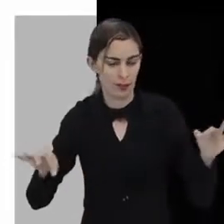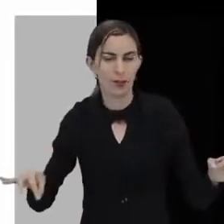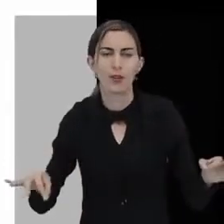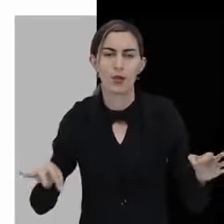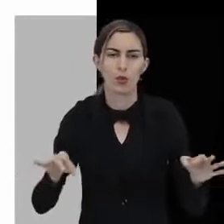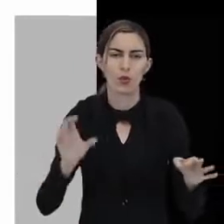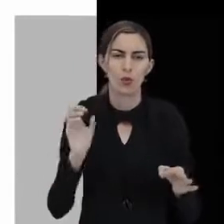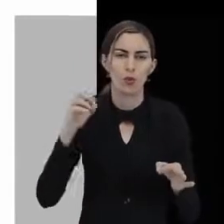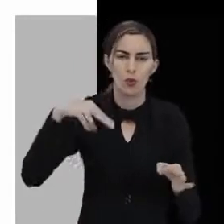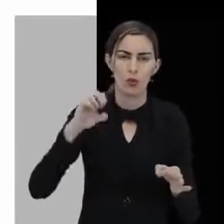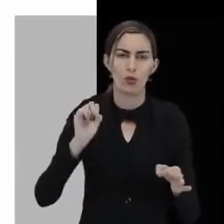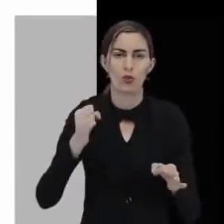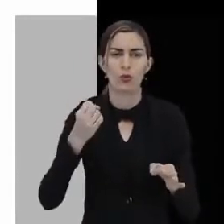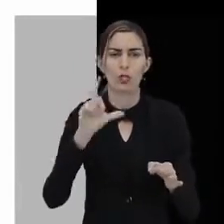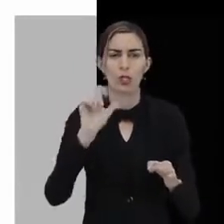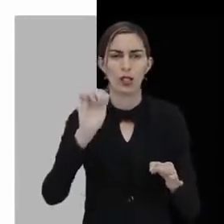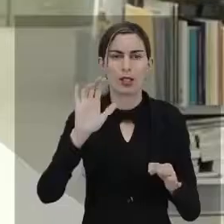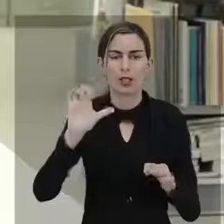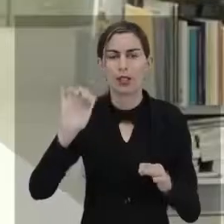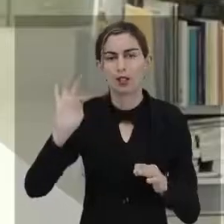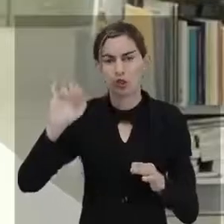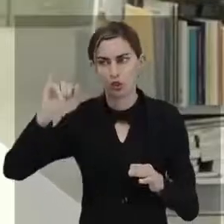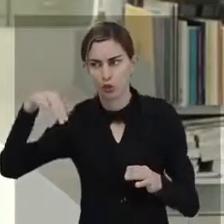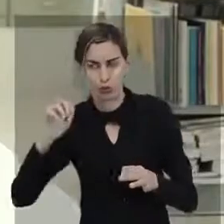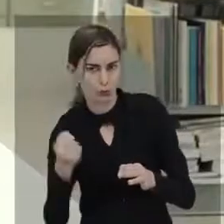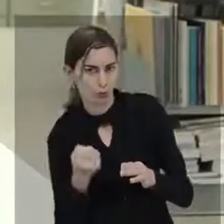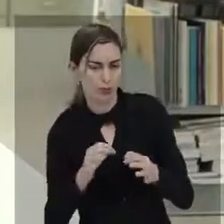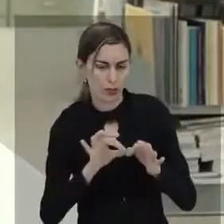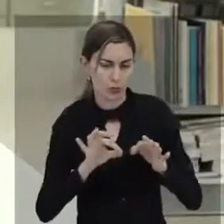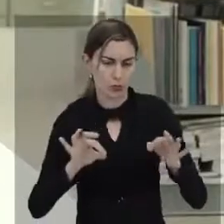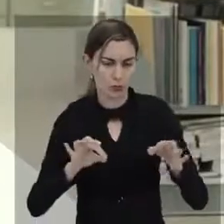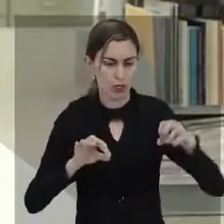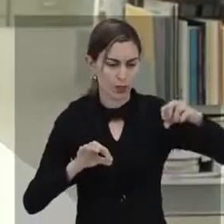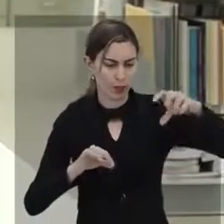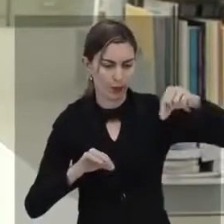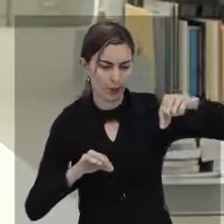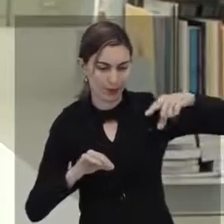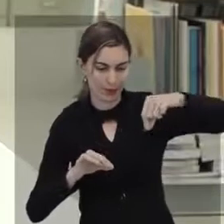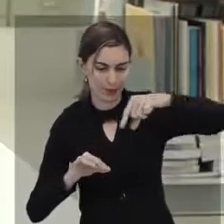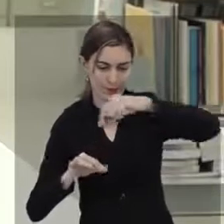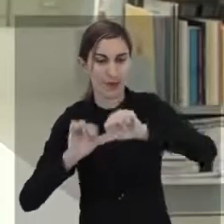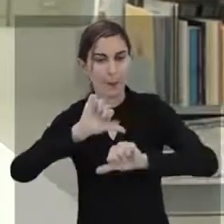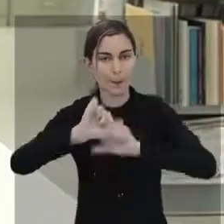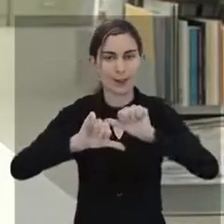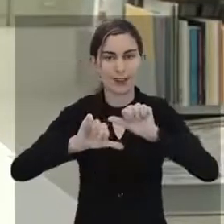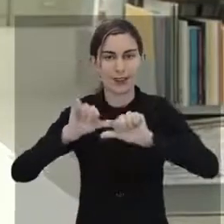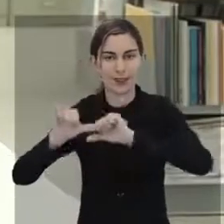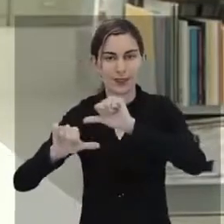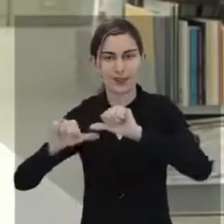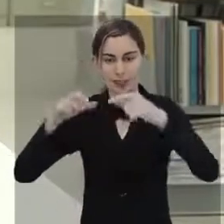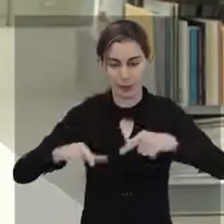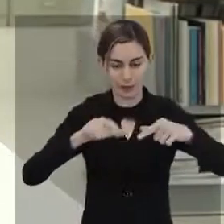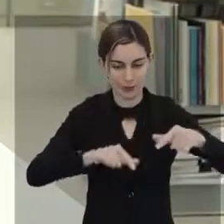aí, OnLocationChange, vai sendo disparado e vai mudando a localização dele, e você pode pegar essa localização